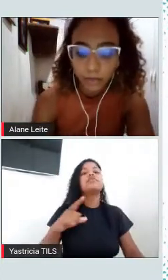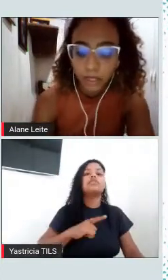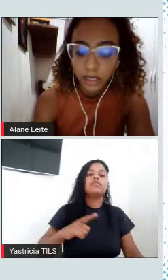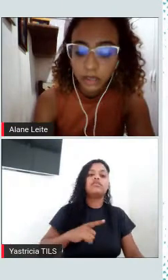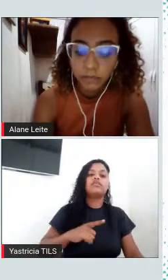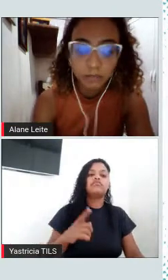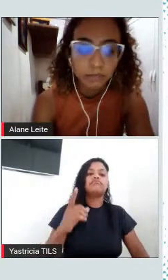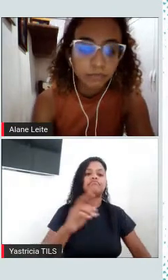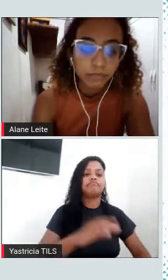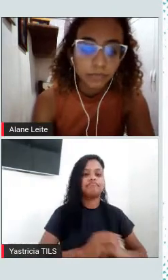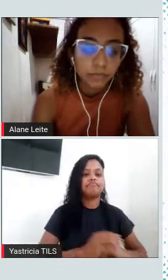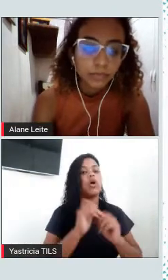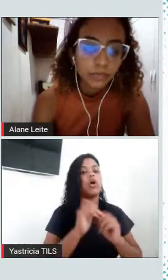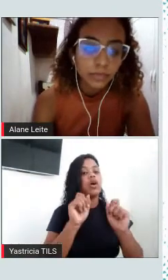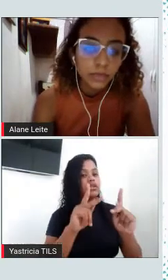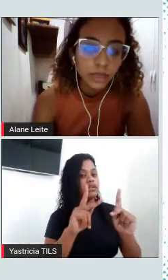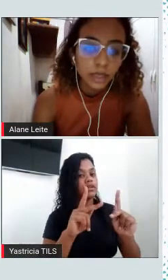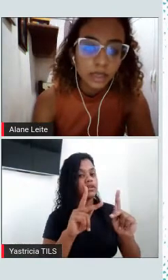temperatura, ok?